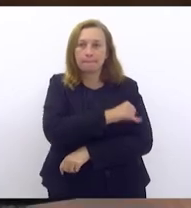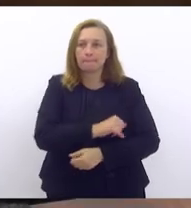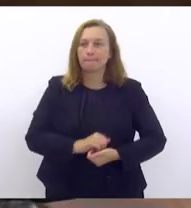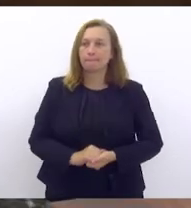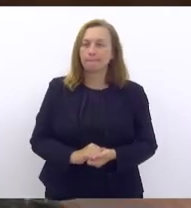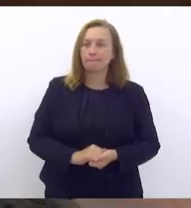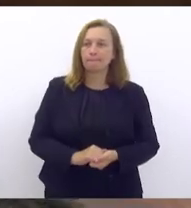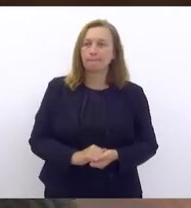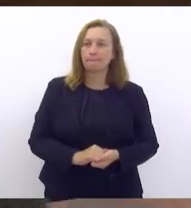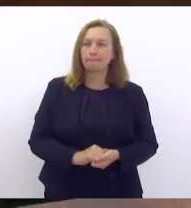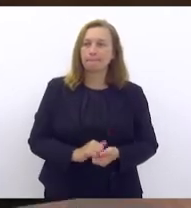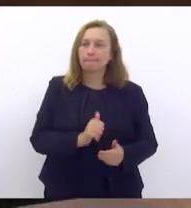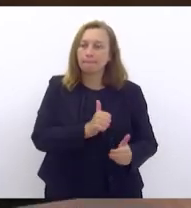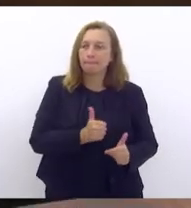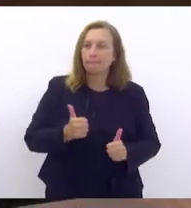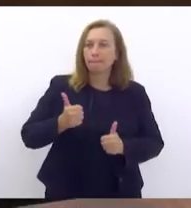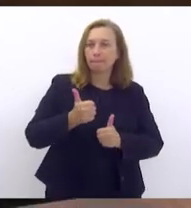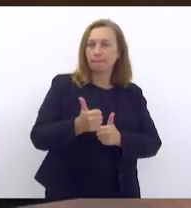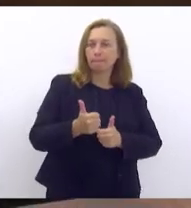o protagonismo,